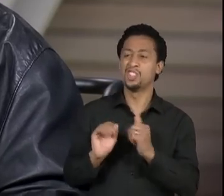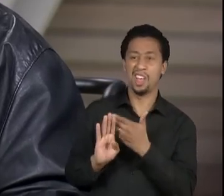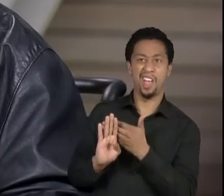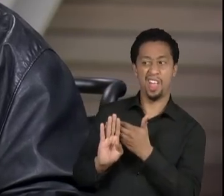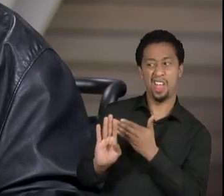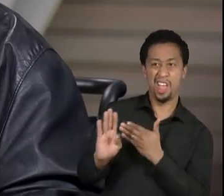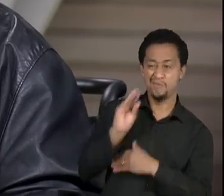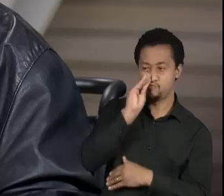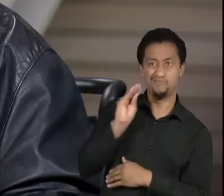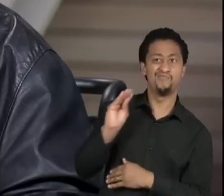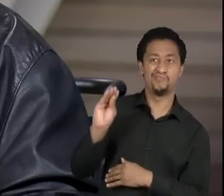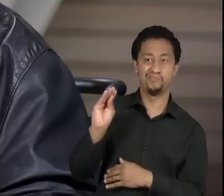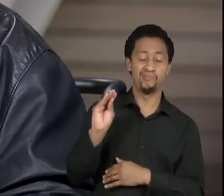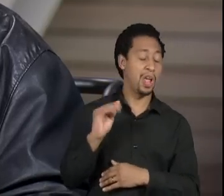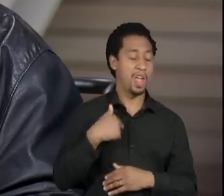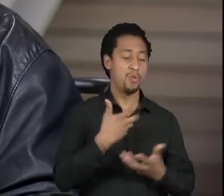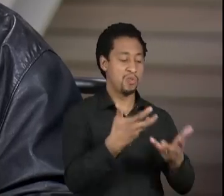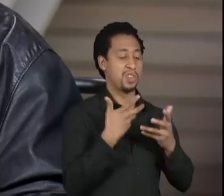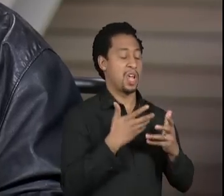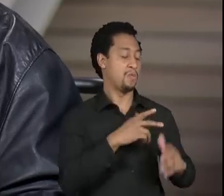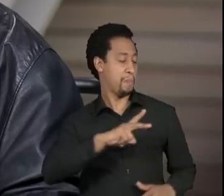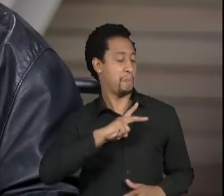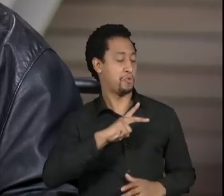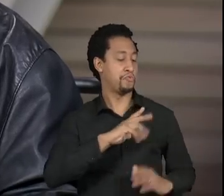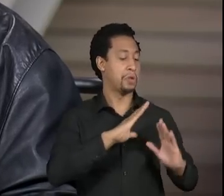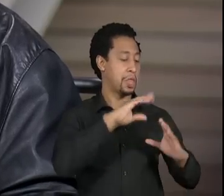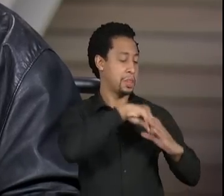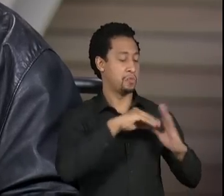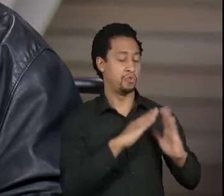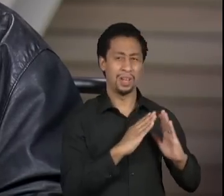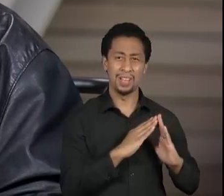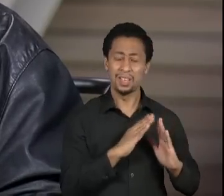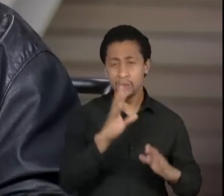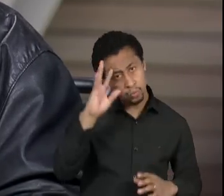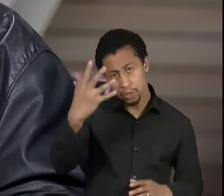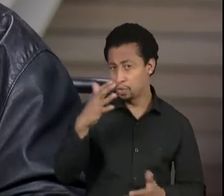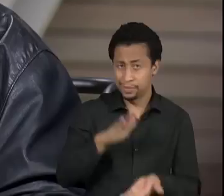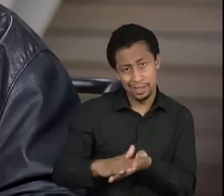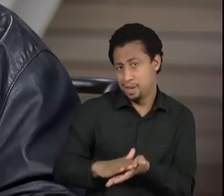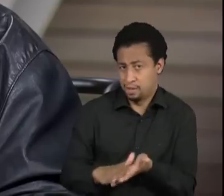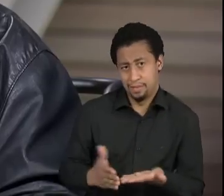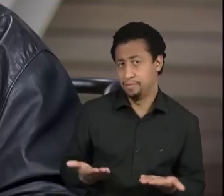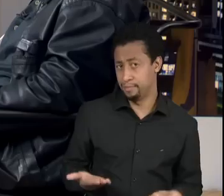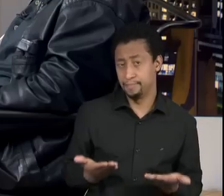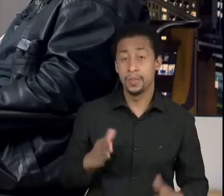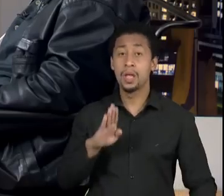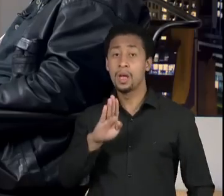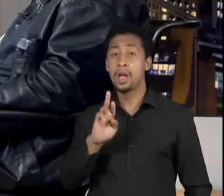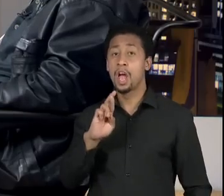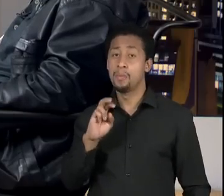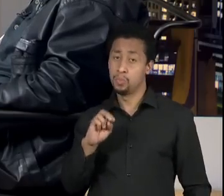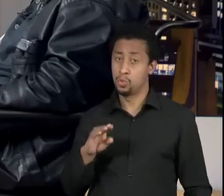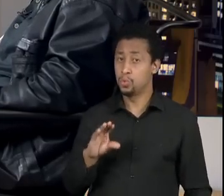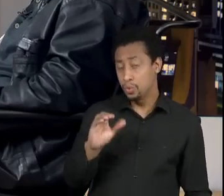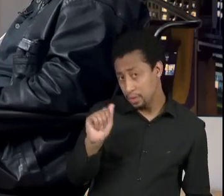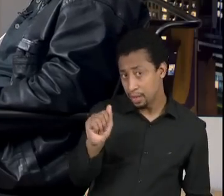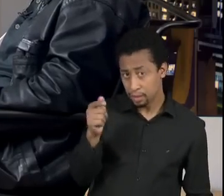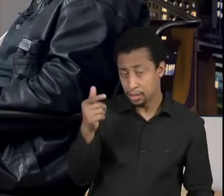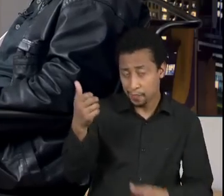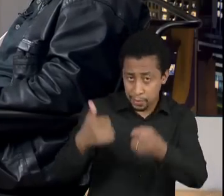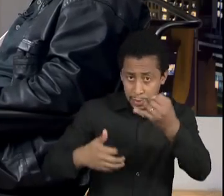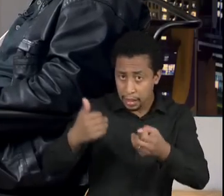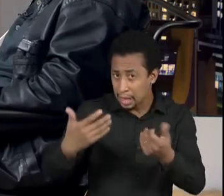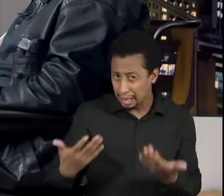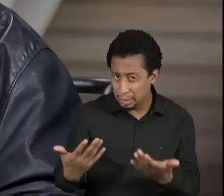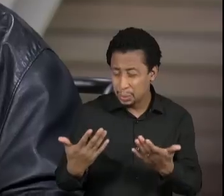participar dela, de lutar para que ela melhore. E esses exemplos que a Bruna mencionou não são resolvidos pela